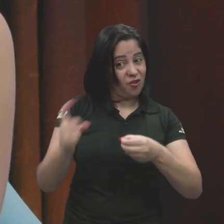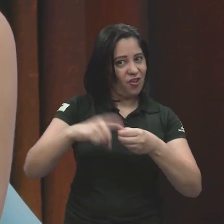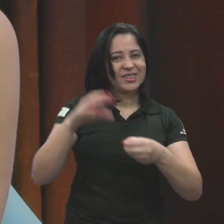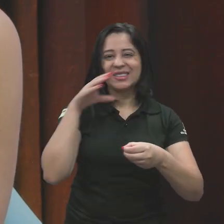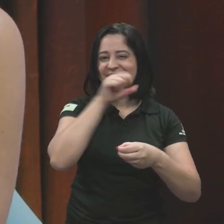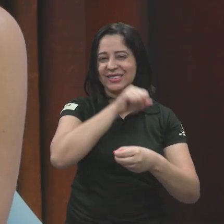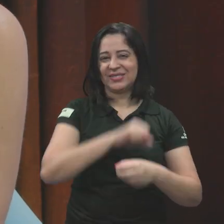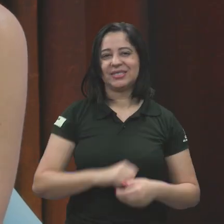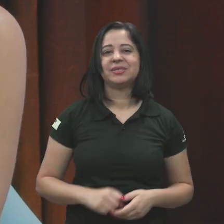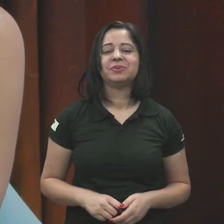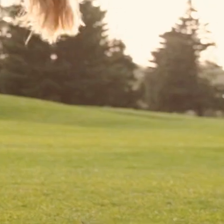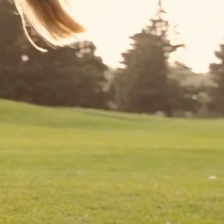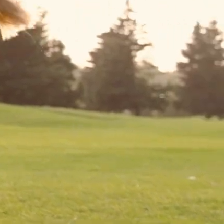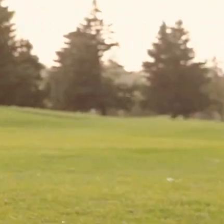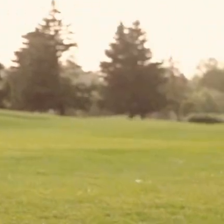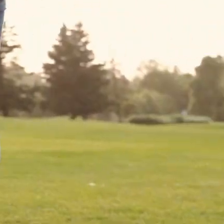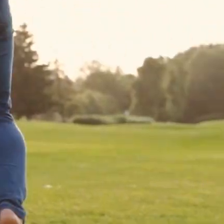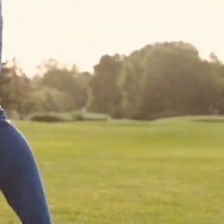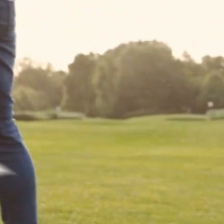volta já já.